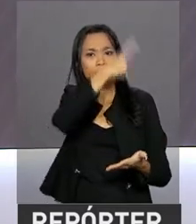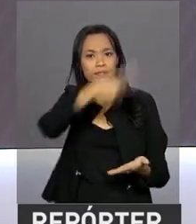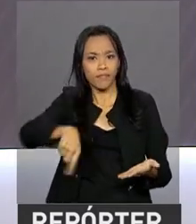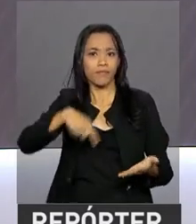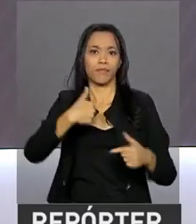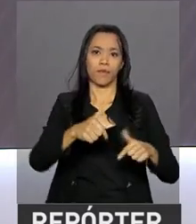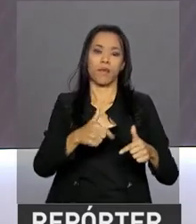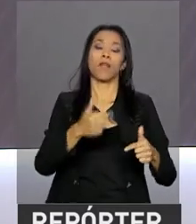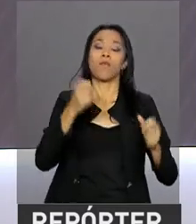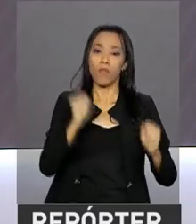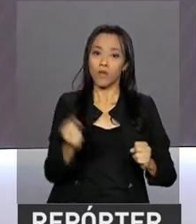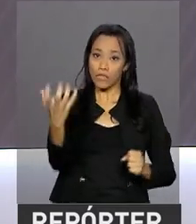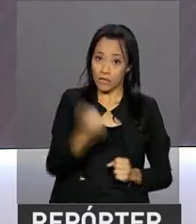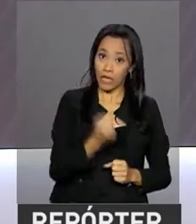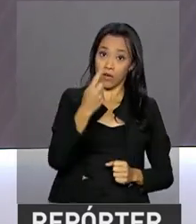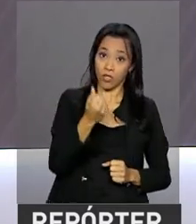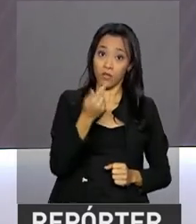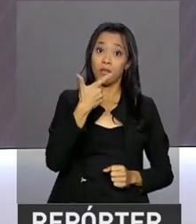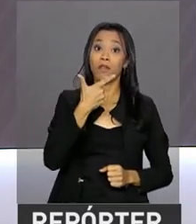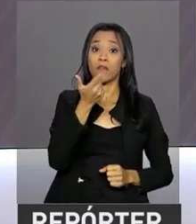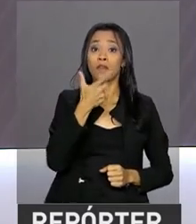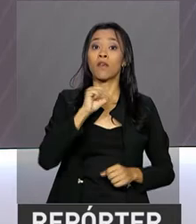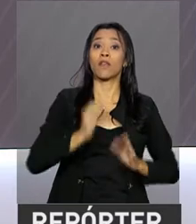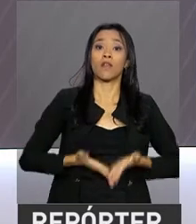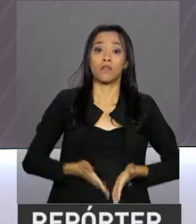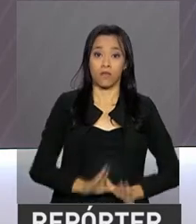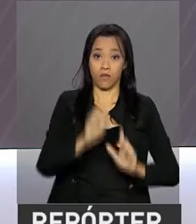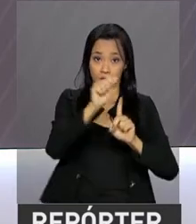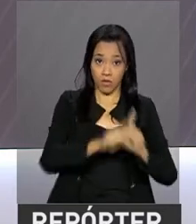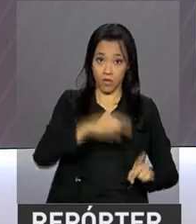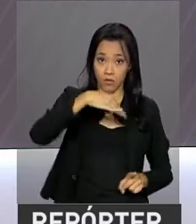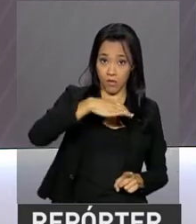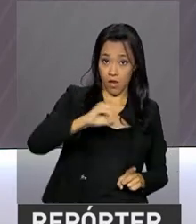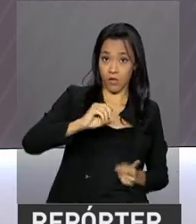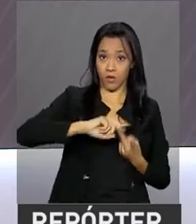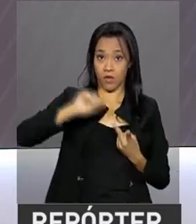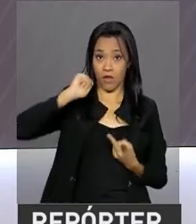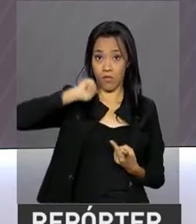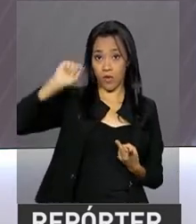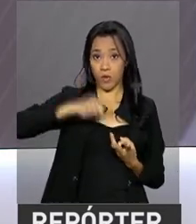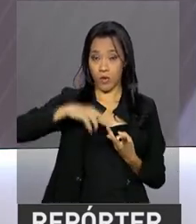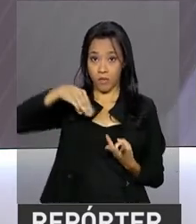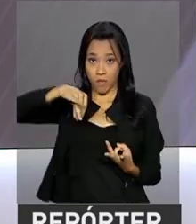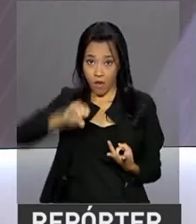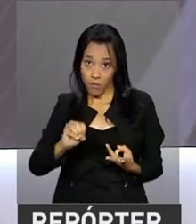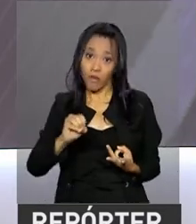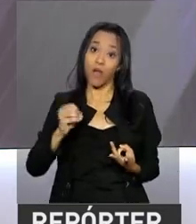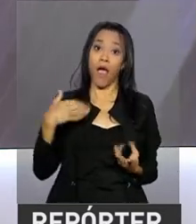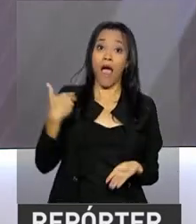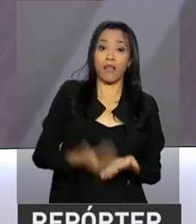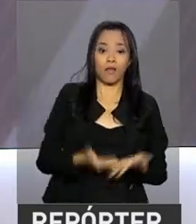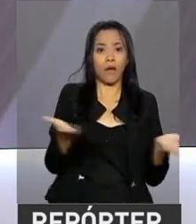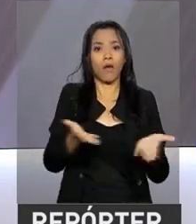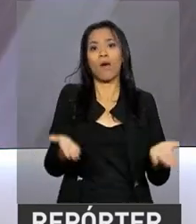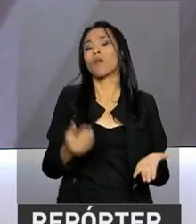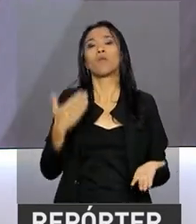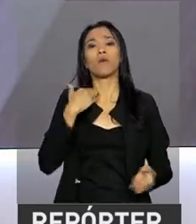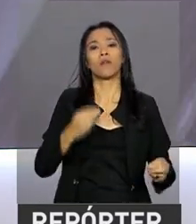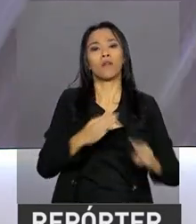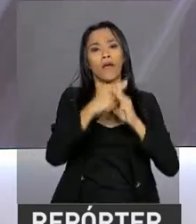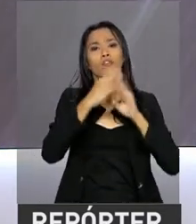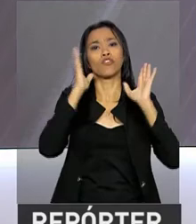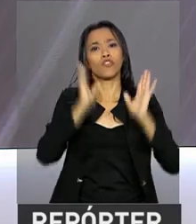podem sacar o dinheiro os trabalhadores que nasceram nos meses de março abril e maio até agora a caixa econômica federal